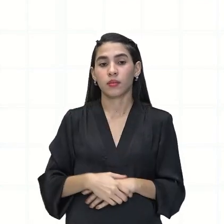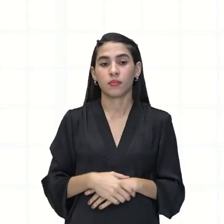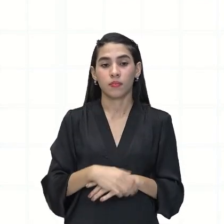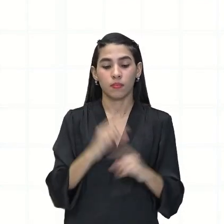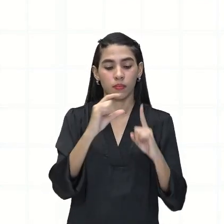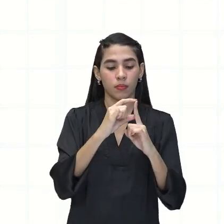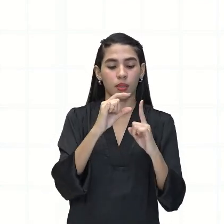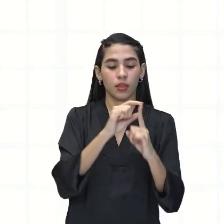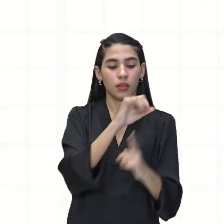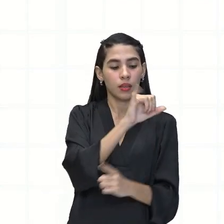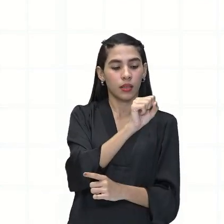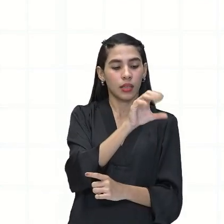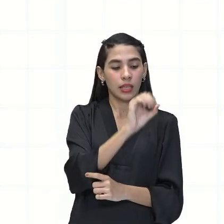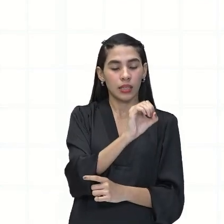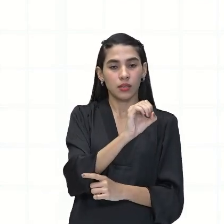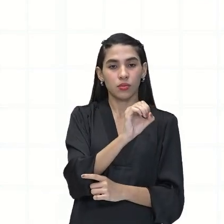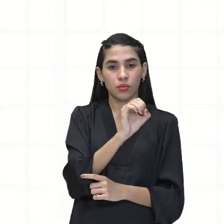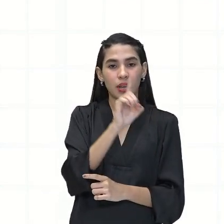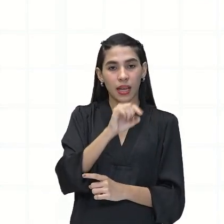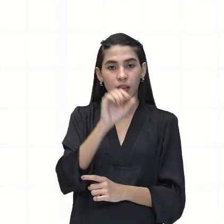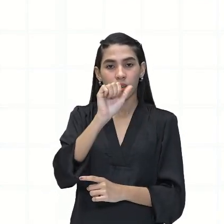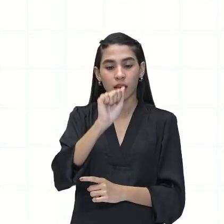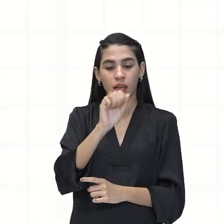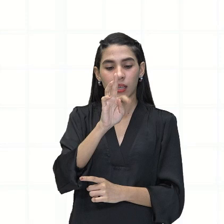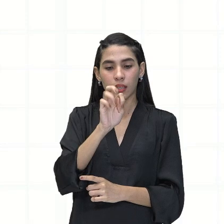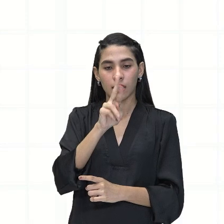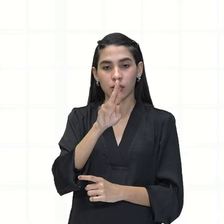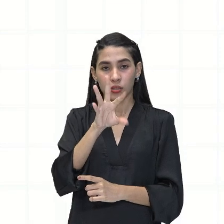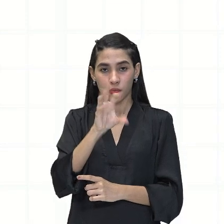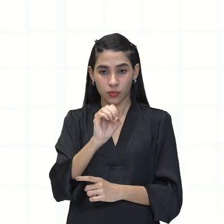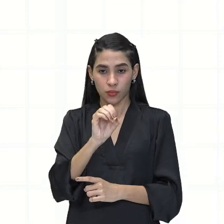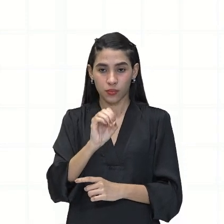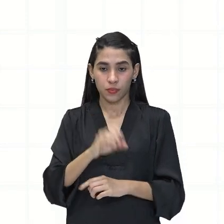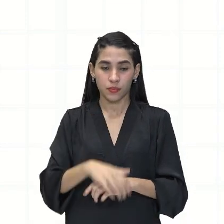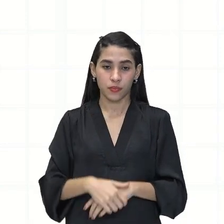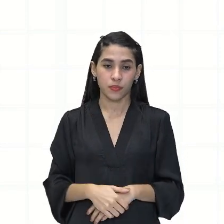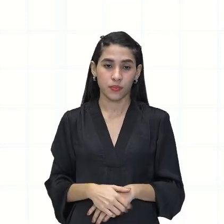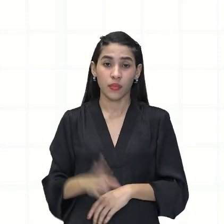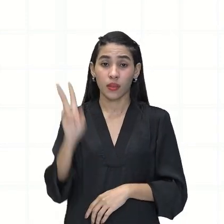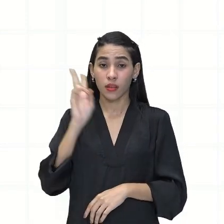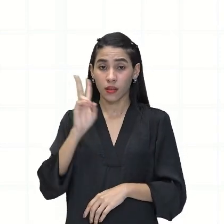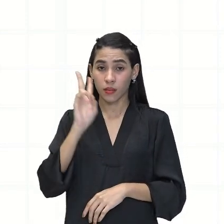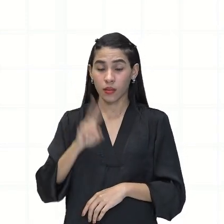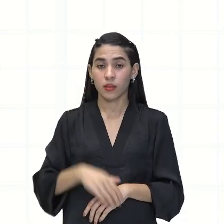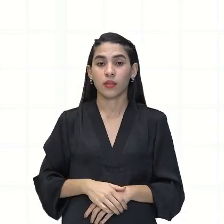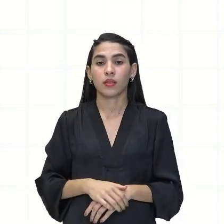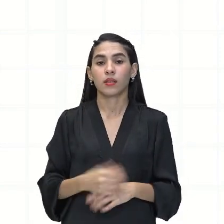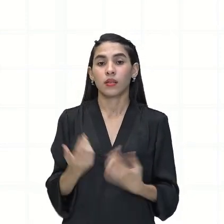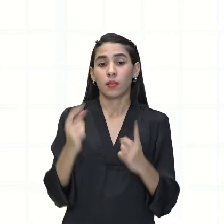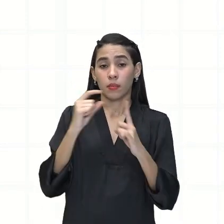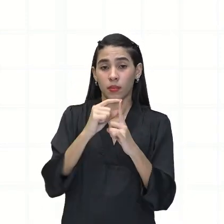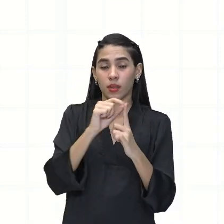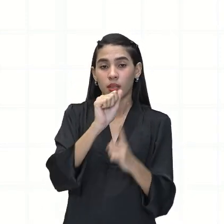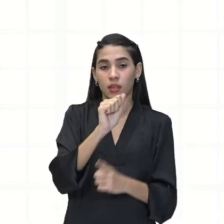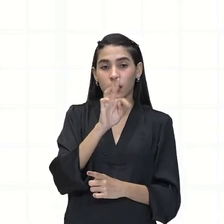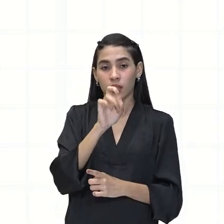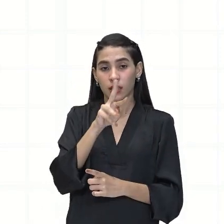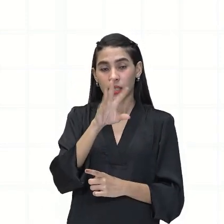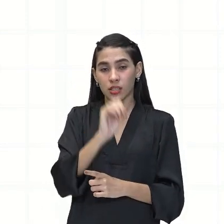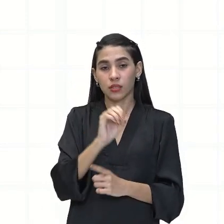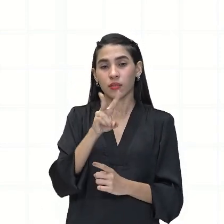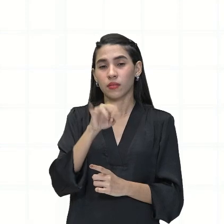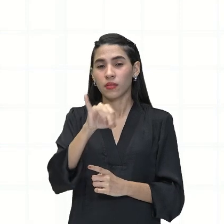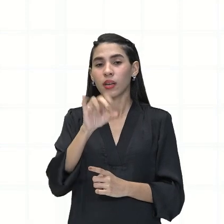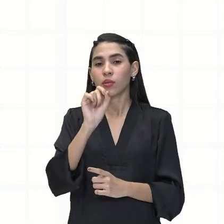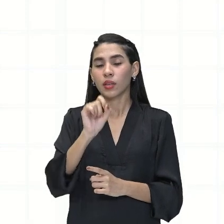palavra atrativa, o termo atrativo. Lembrando que o termo atrativo vai fazer com que